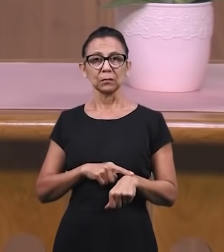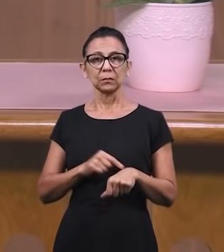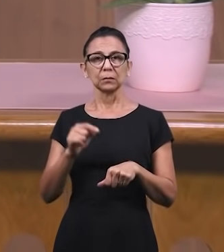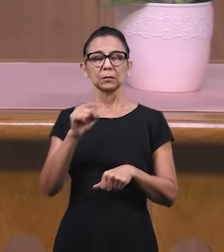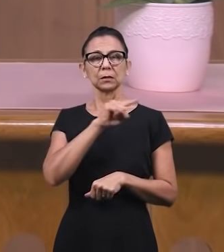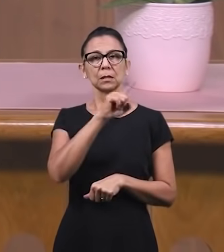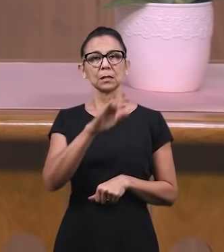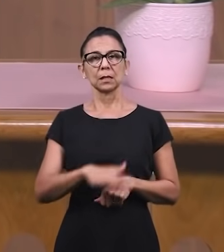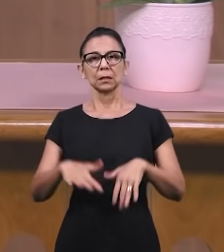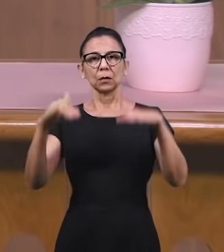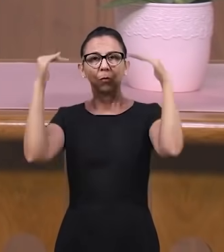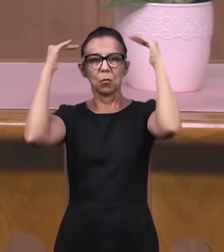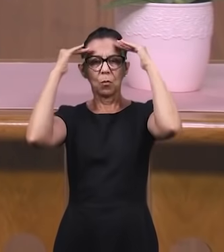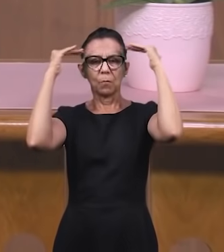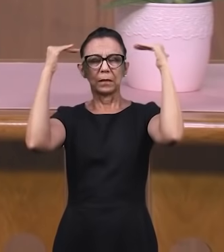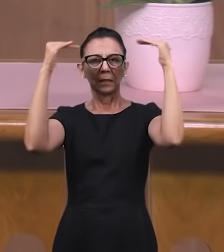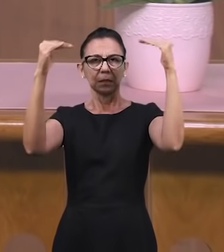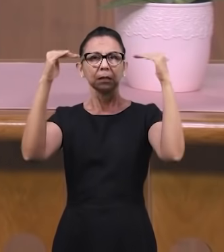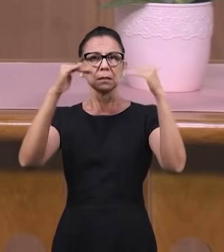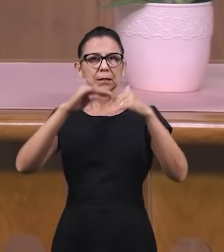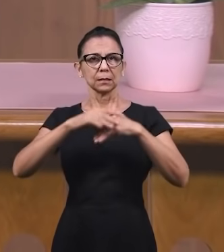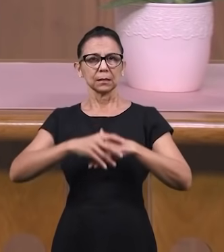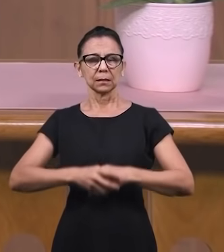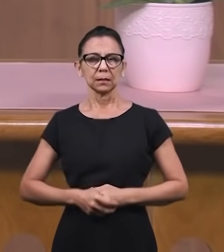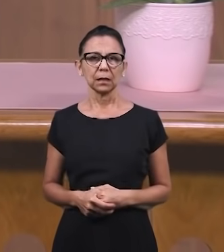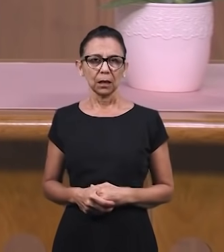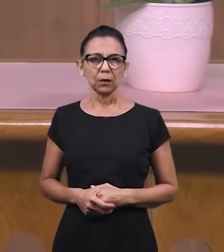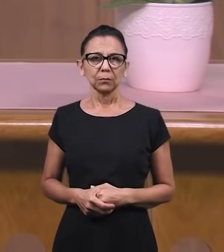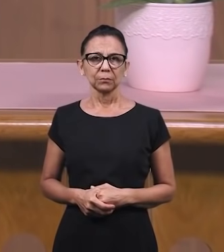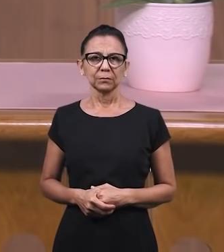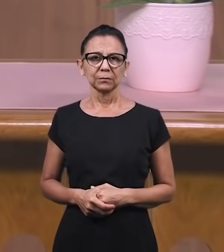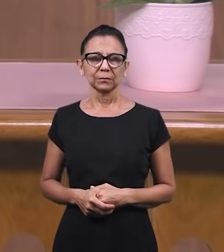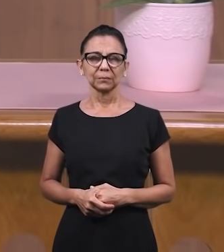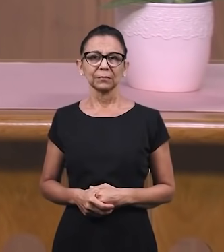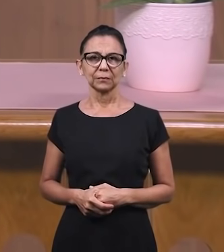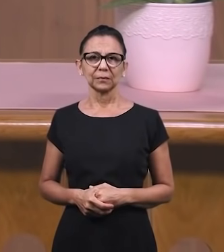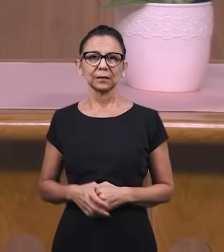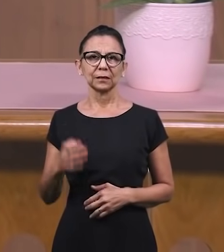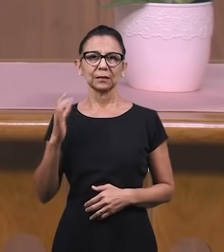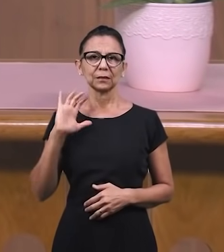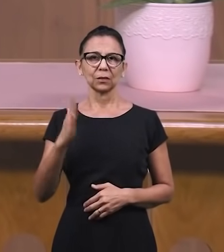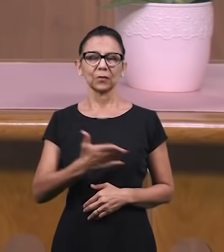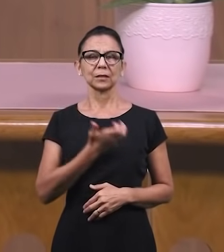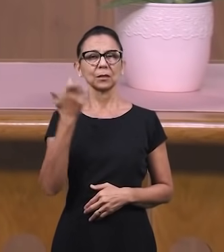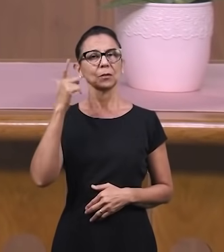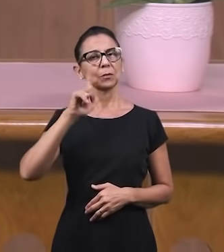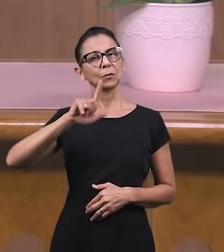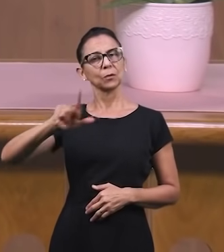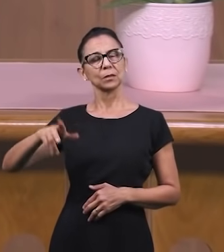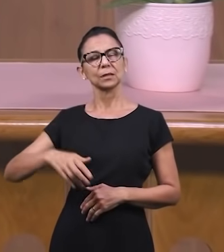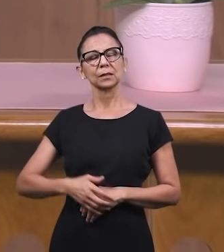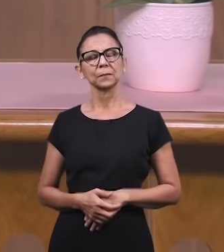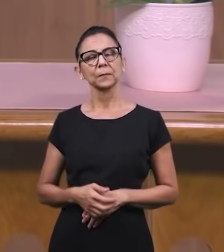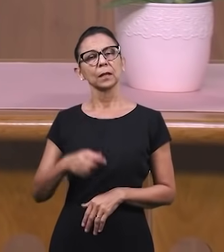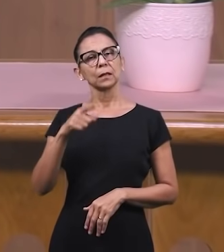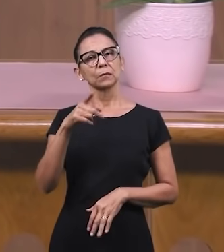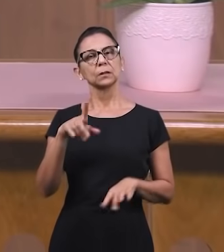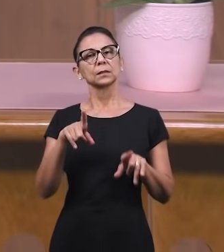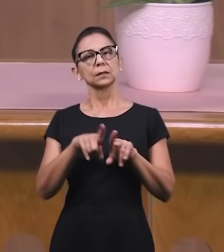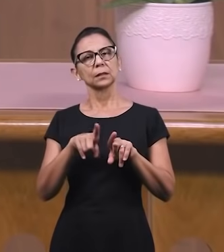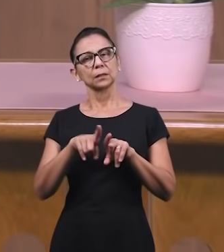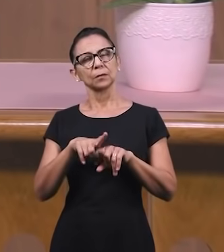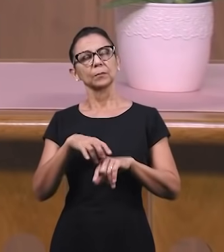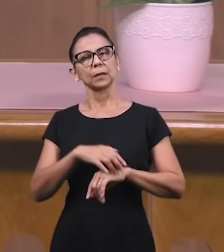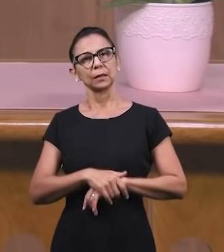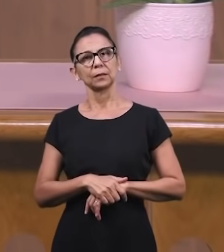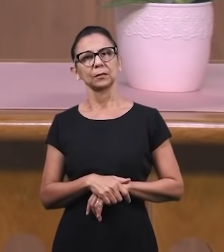chamado, e descer, sair dessa sua condição de tentar me entender pela sua ótica e deixar que